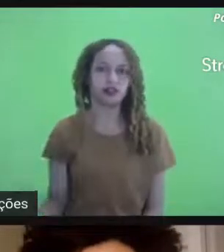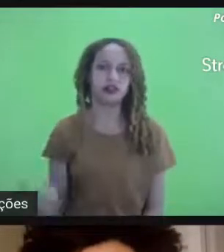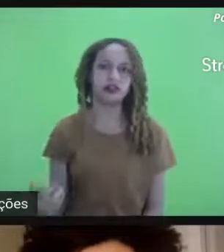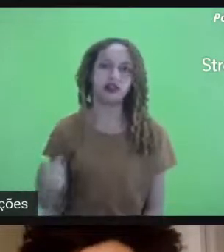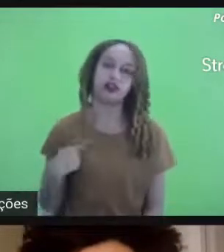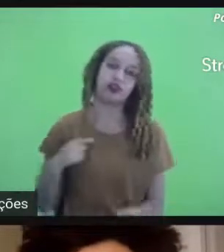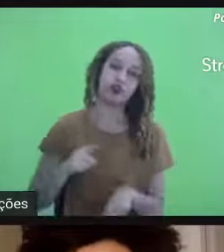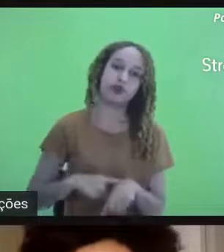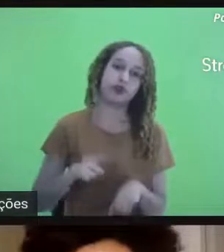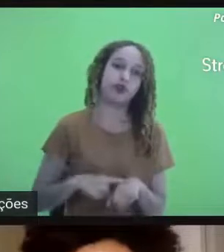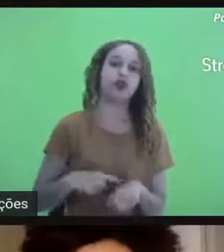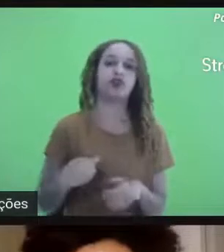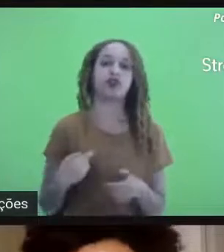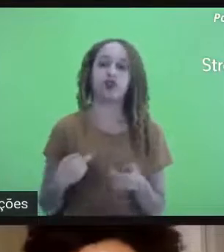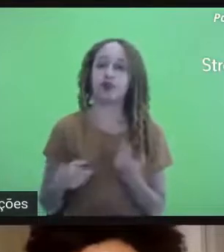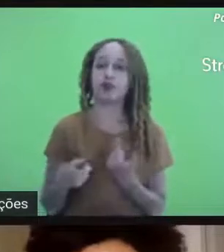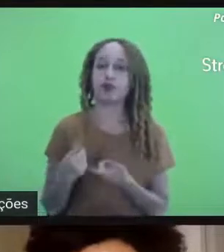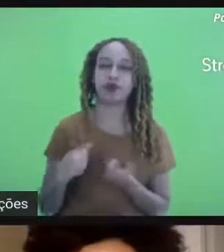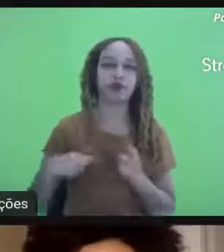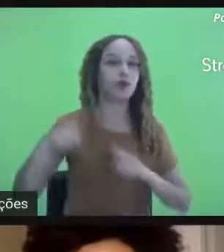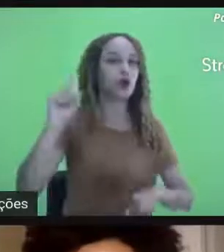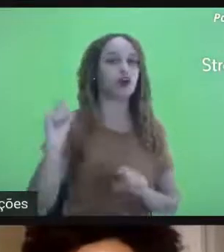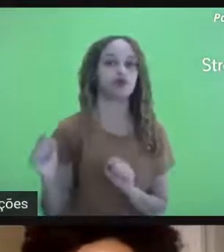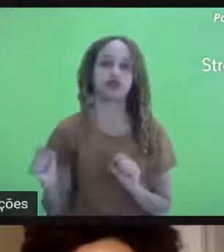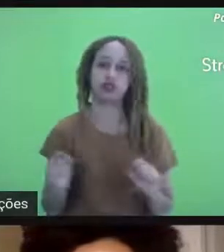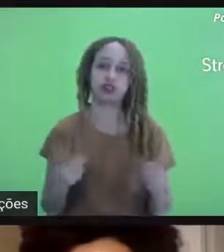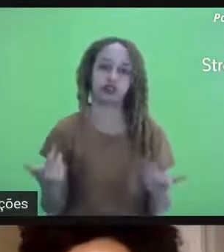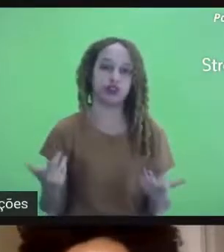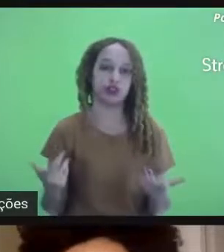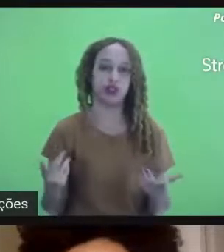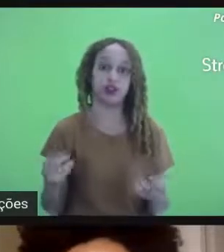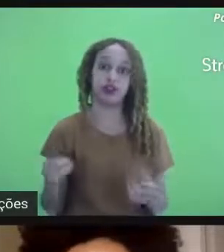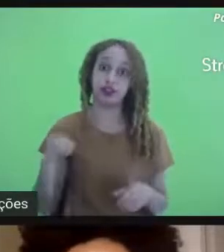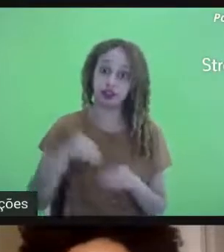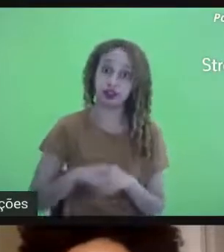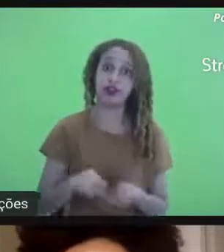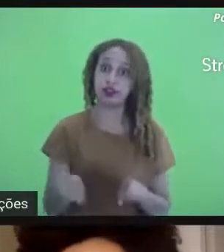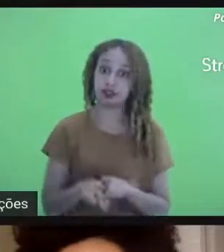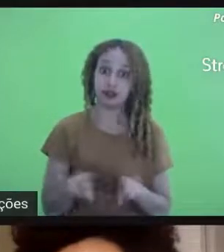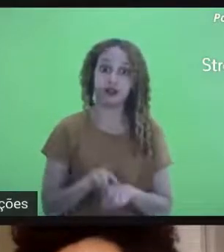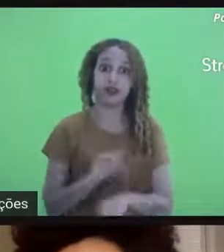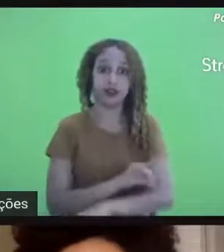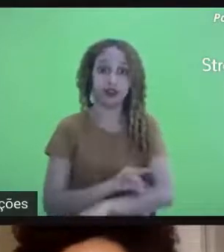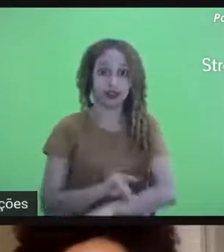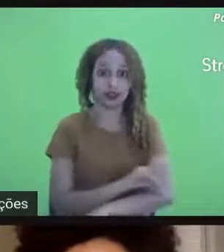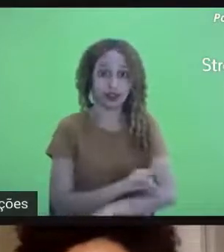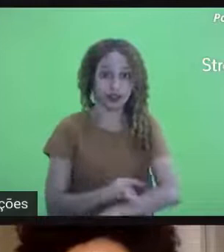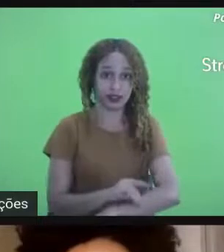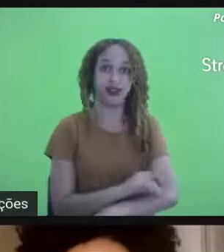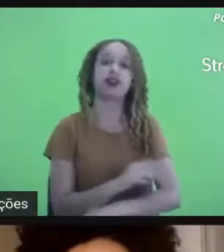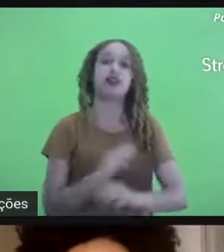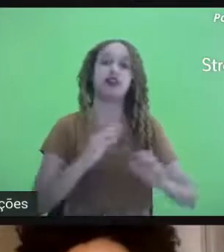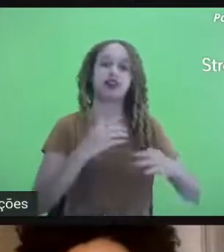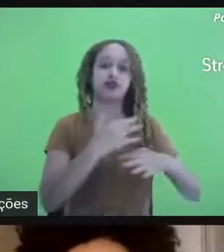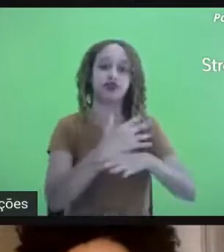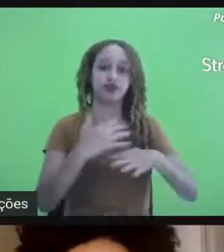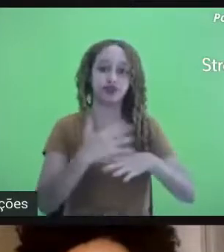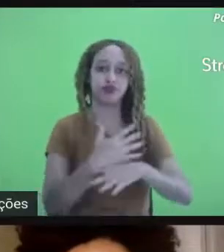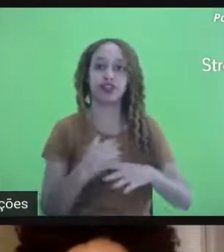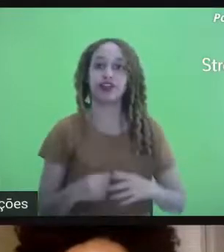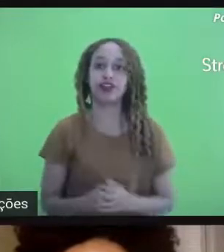a evolução, os novos tempos se dão por aí, inclusive dentro da arquitetura e urbanismo. Então, a gente tem que